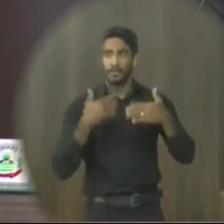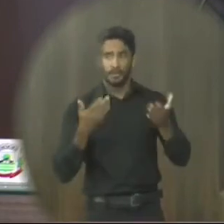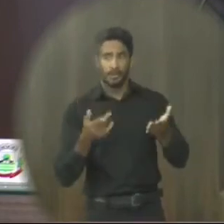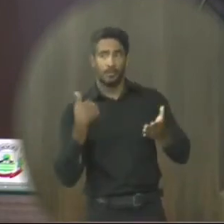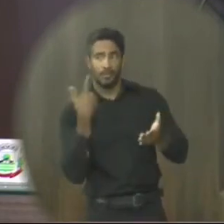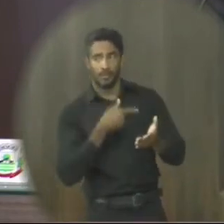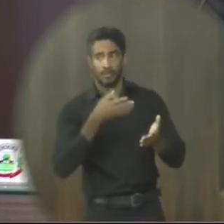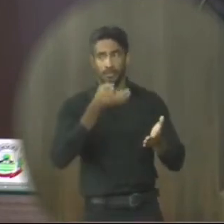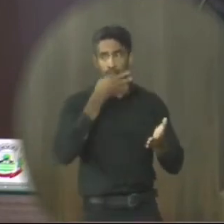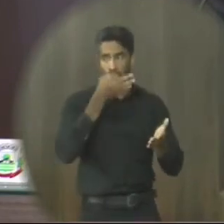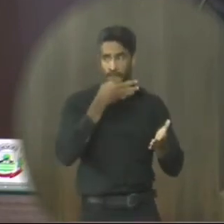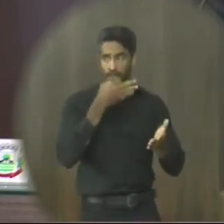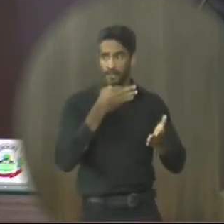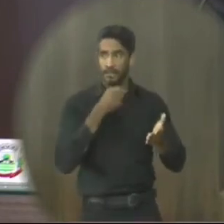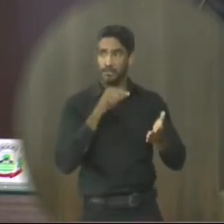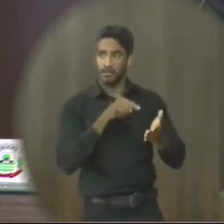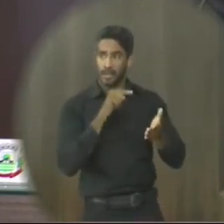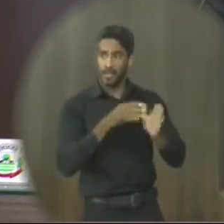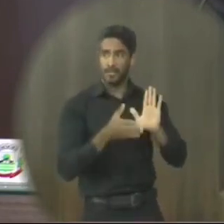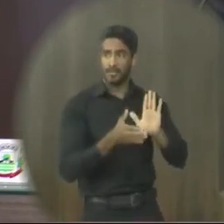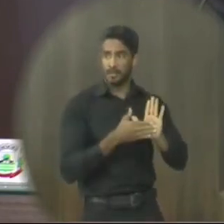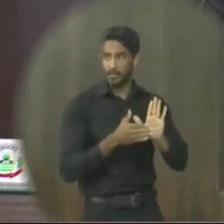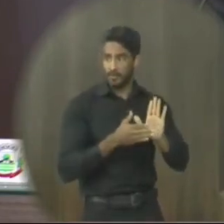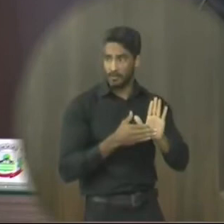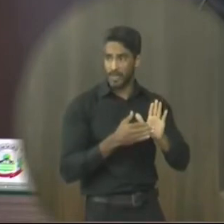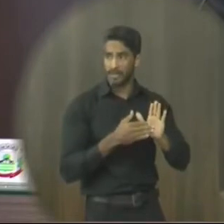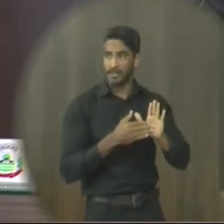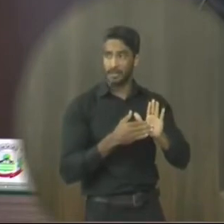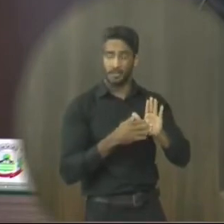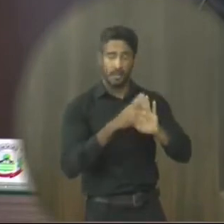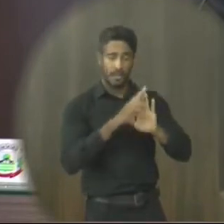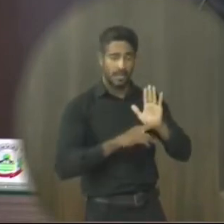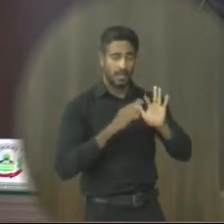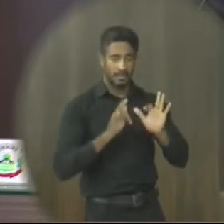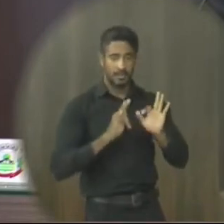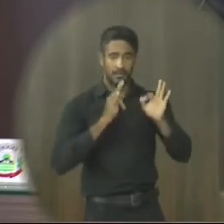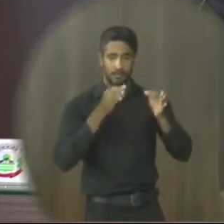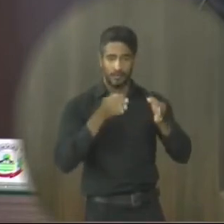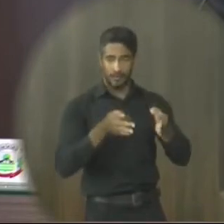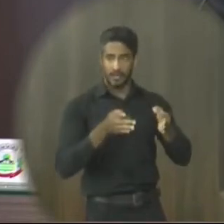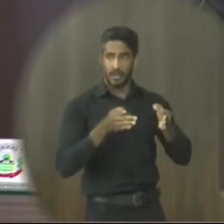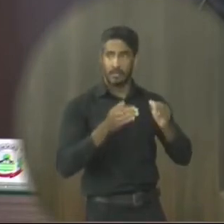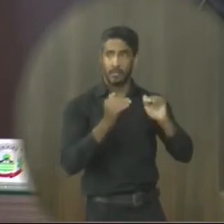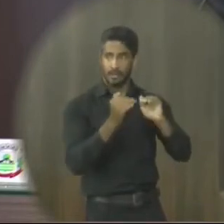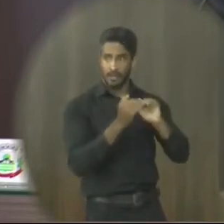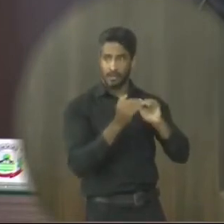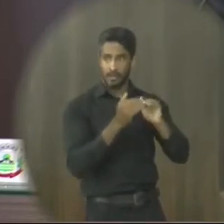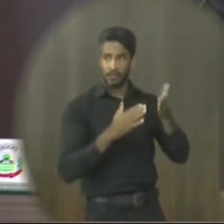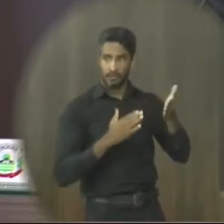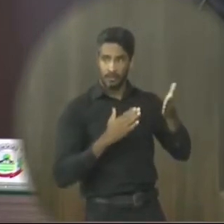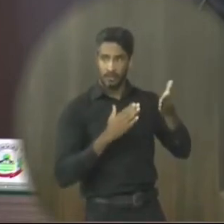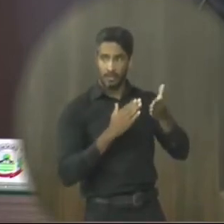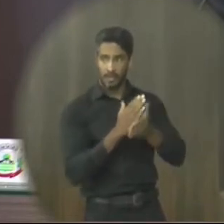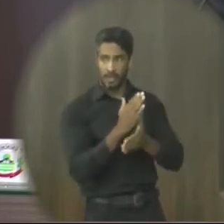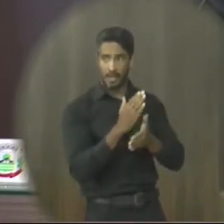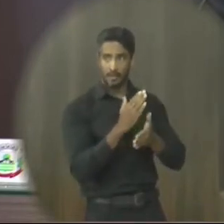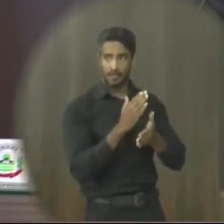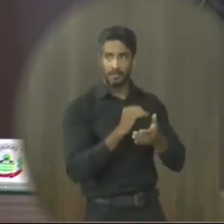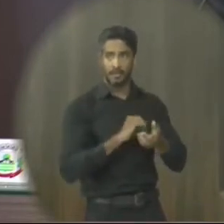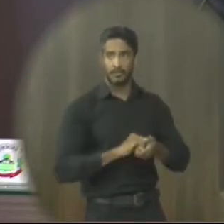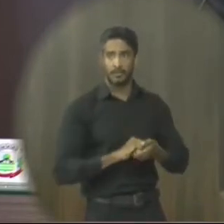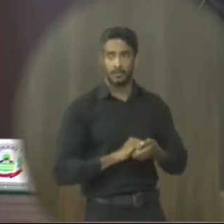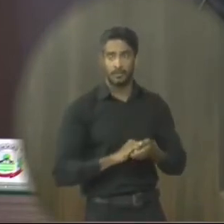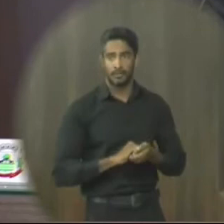passo, opinamos-se por se dar a proposição do seguinte redação final, que está de acordo com o